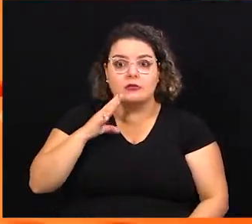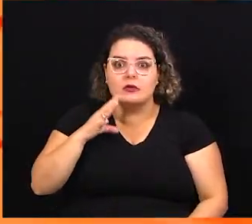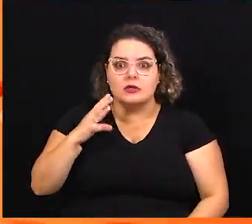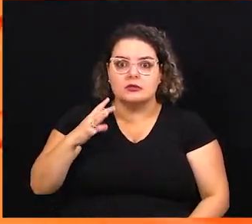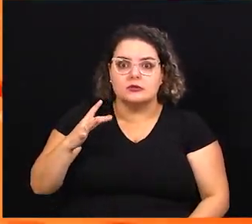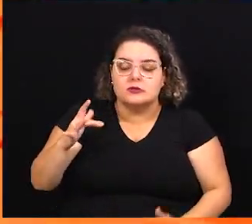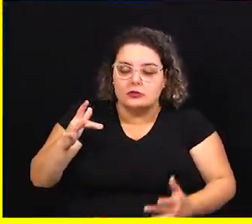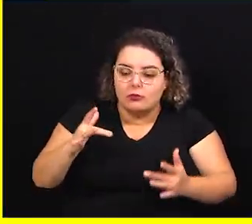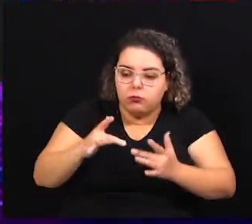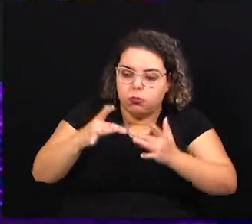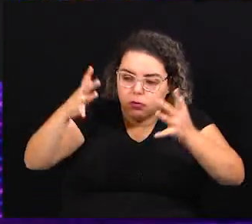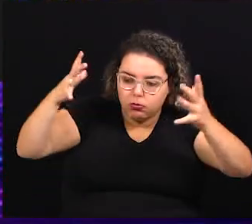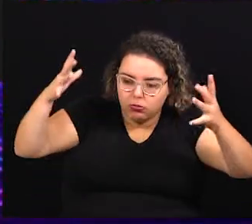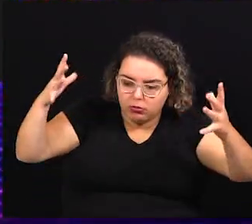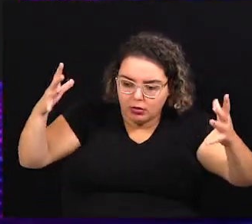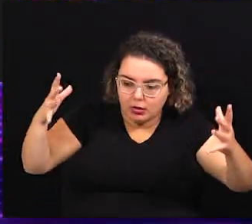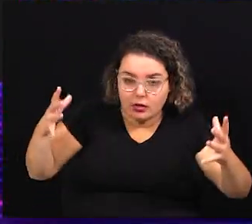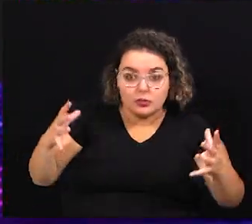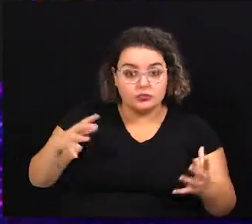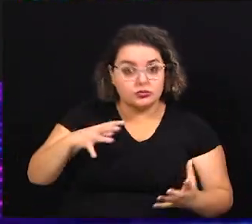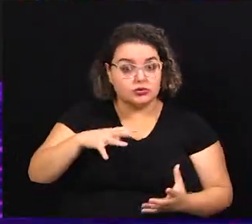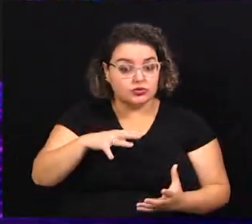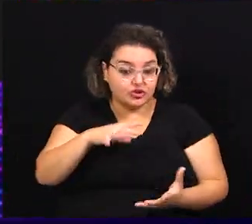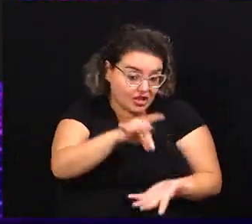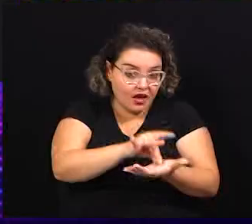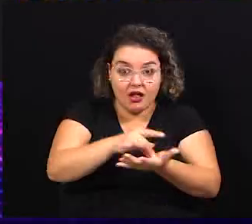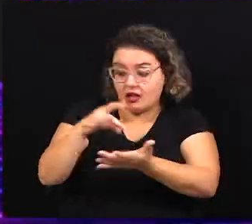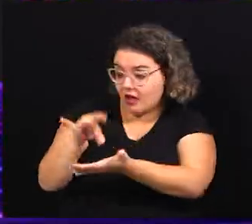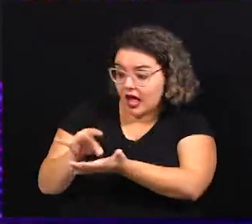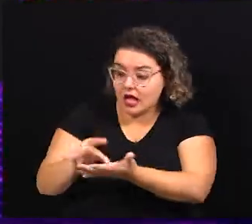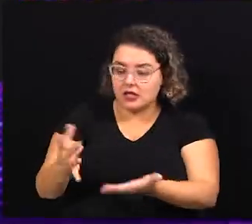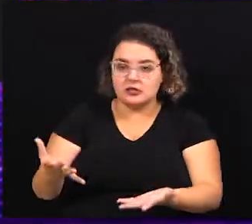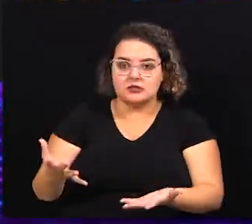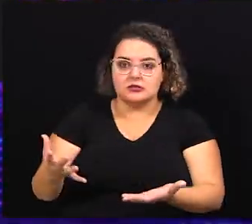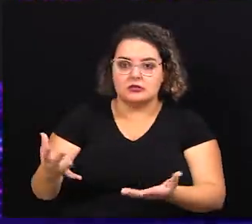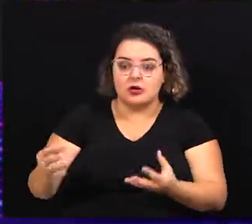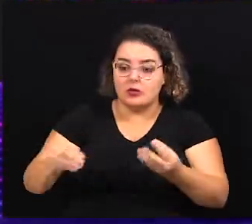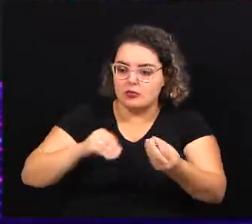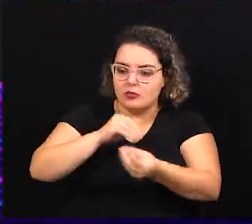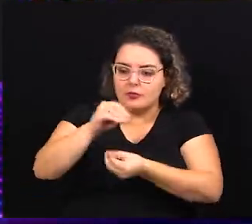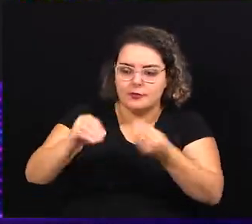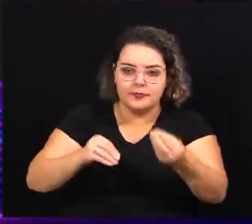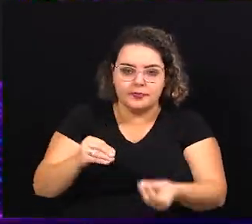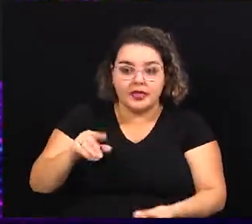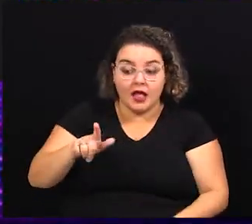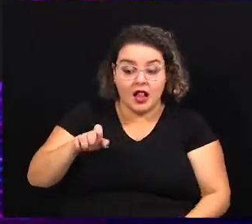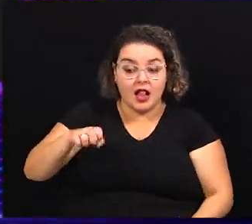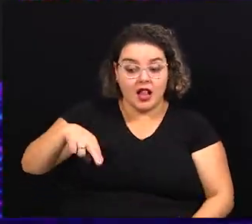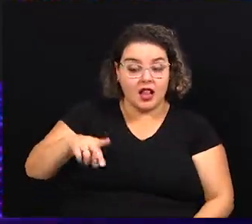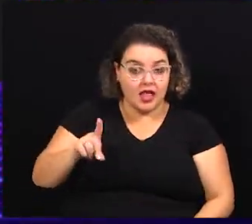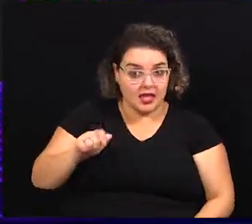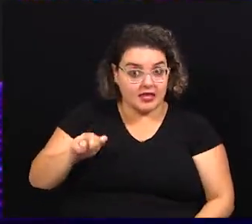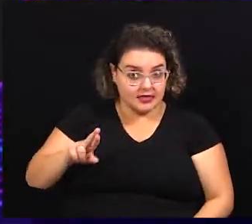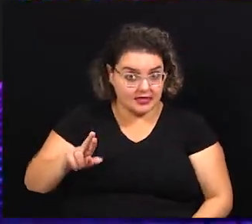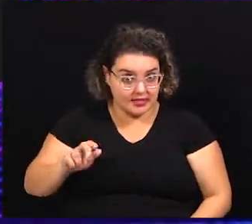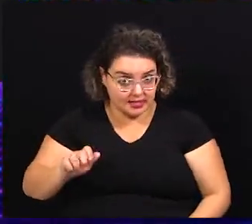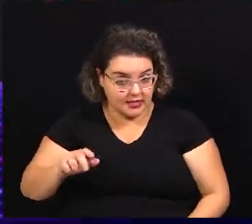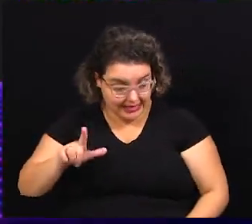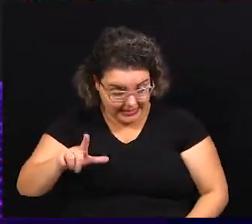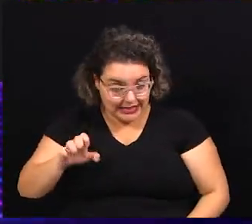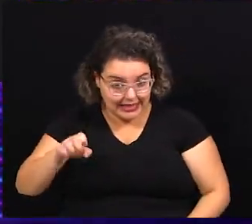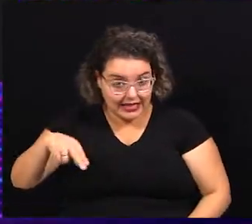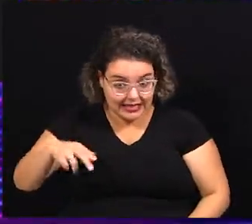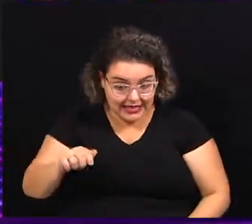eu fazer choque de mundos na pesquisa. E sobre a pesquisa ainda, eu misturei lendas e fatos históricos. Então, eu